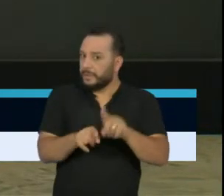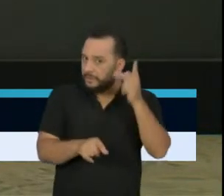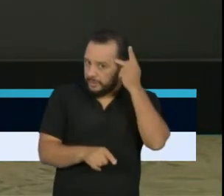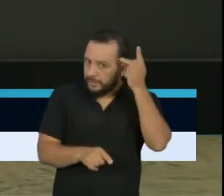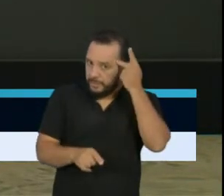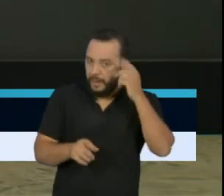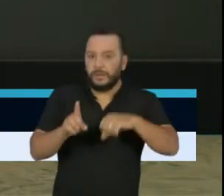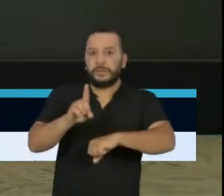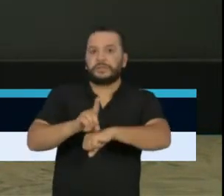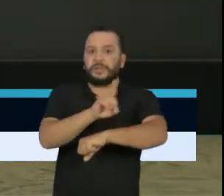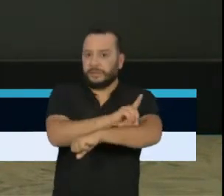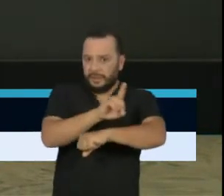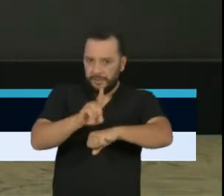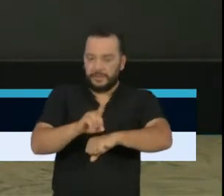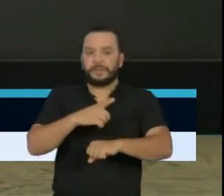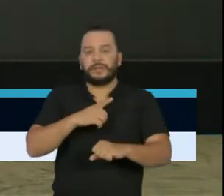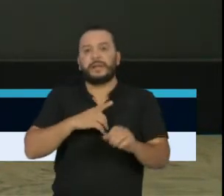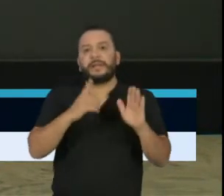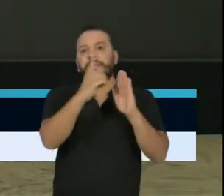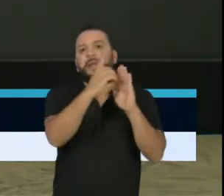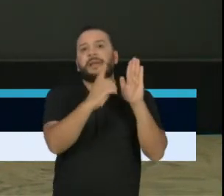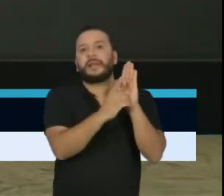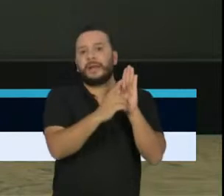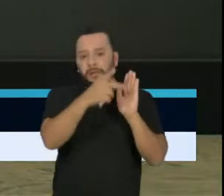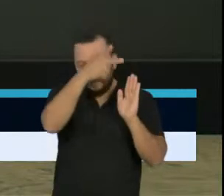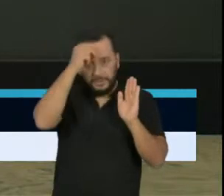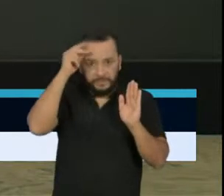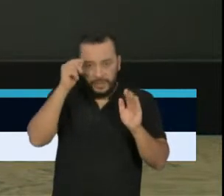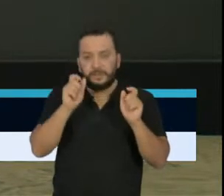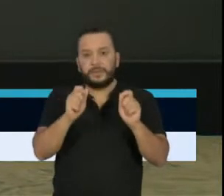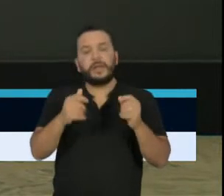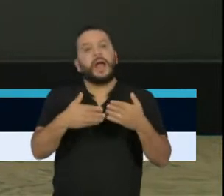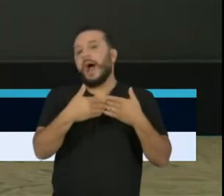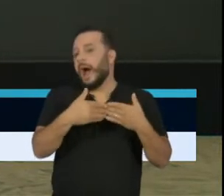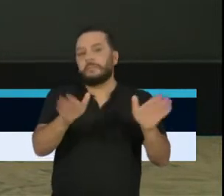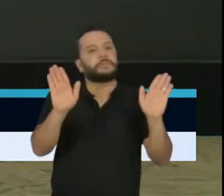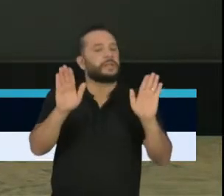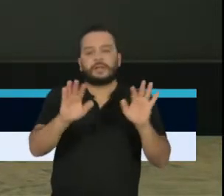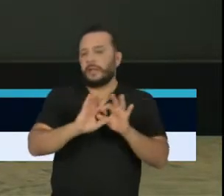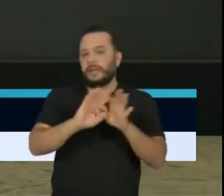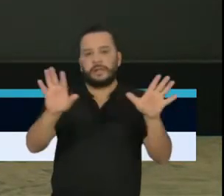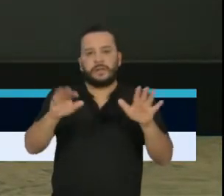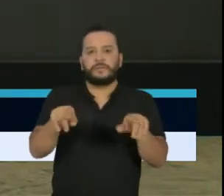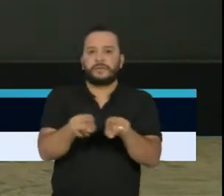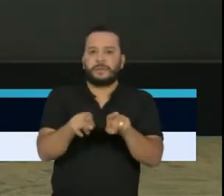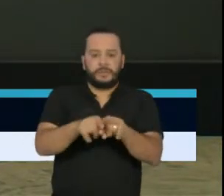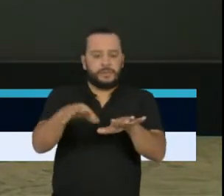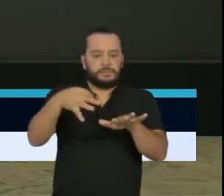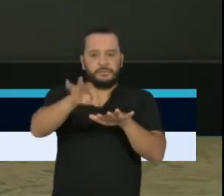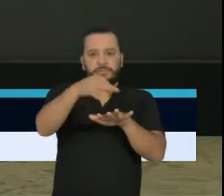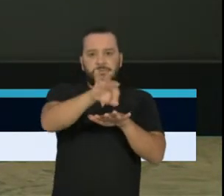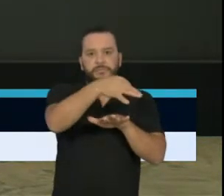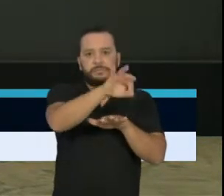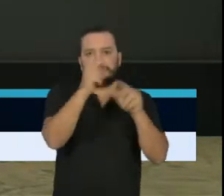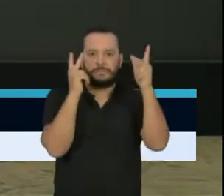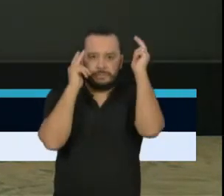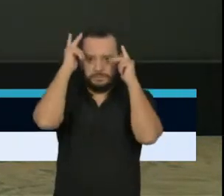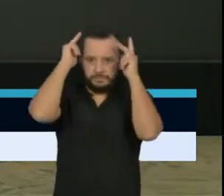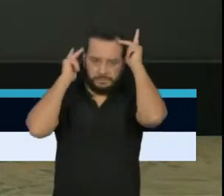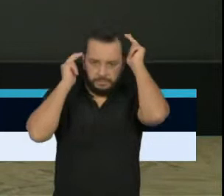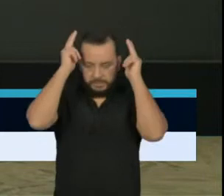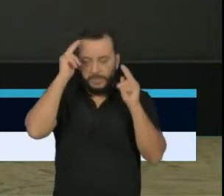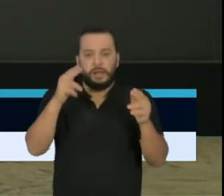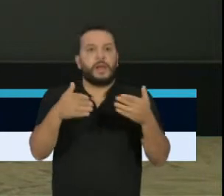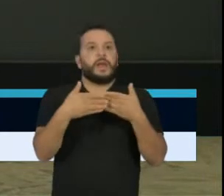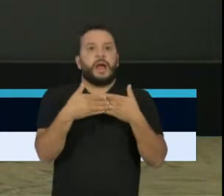hoje um decreto do prefeito e, entre outras atividades, salões de beleza estão abertos hoje lá na cidade. O senhor já disse